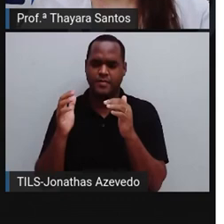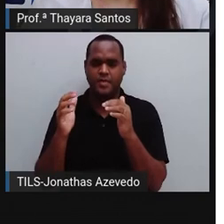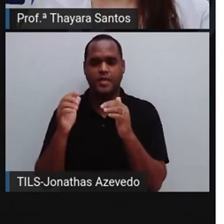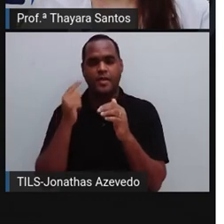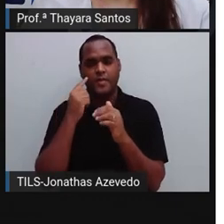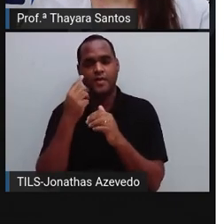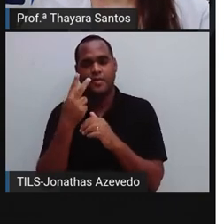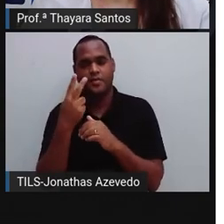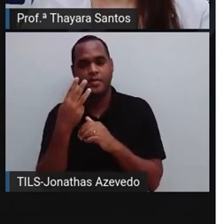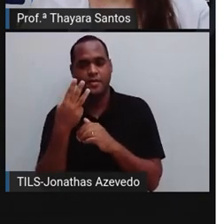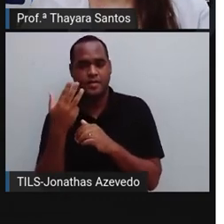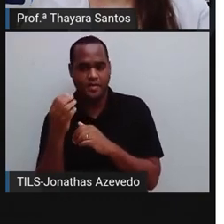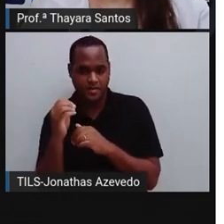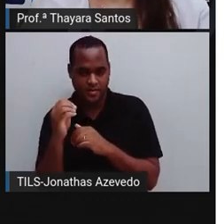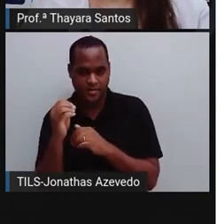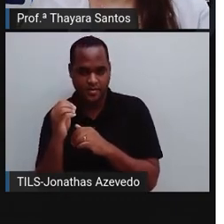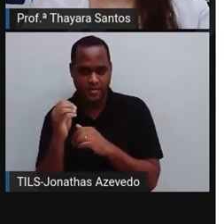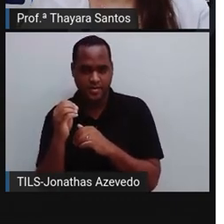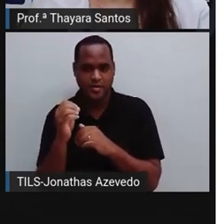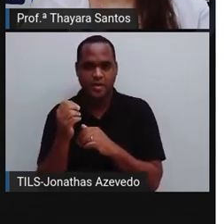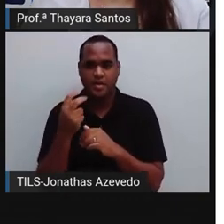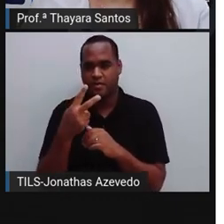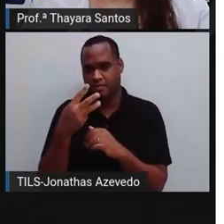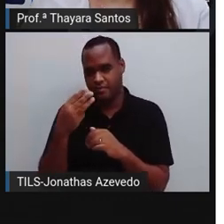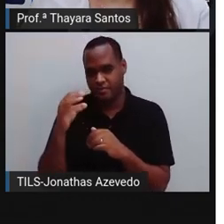Pega 230